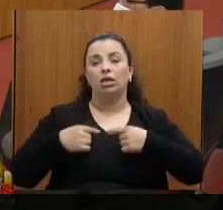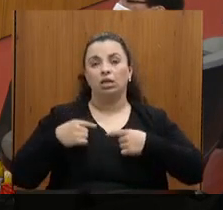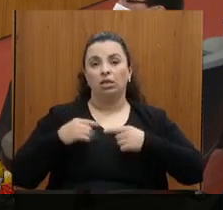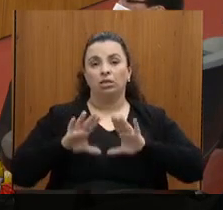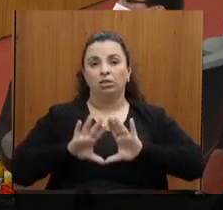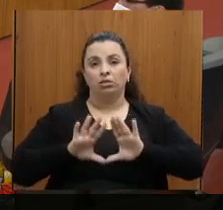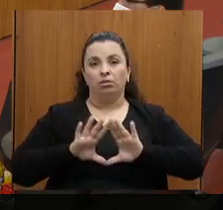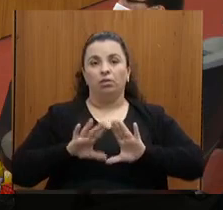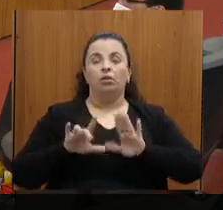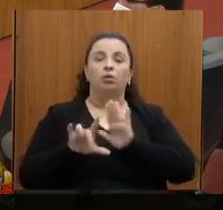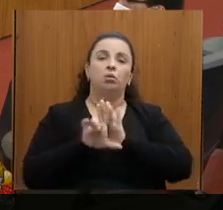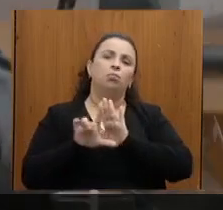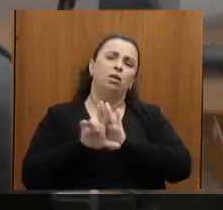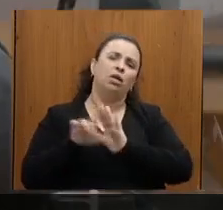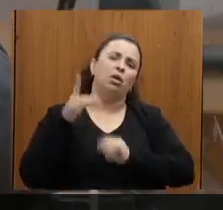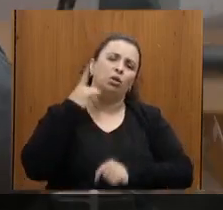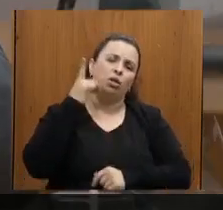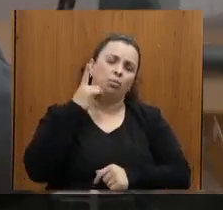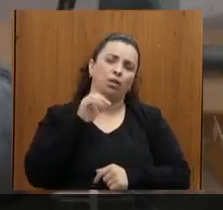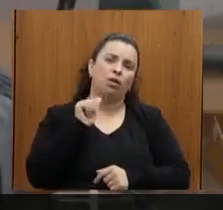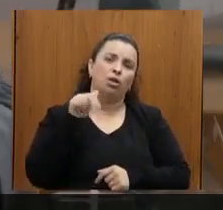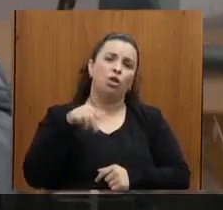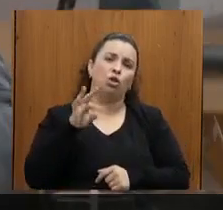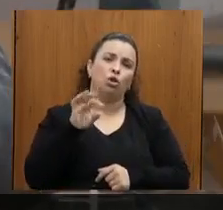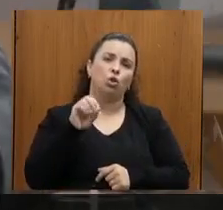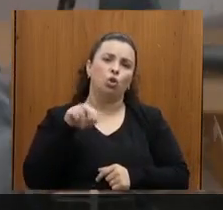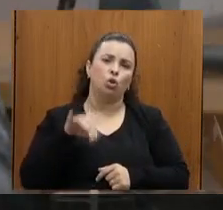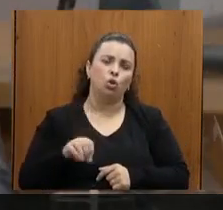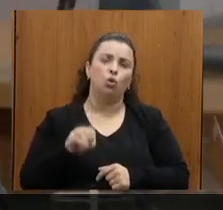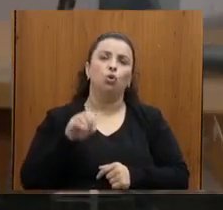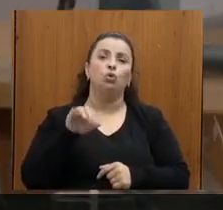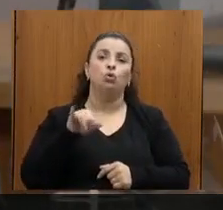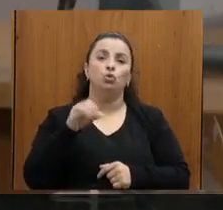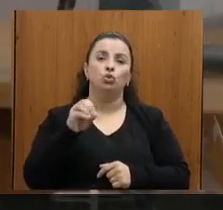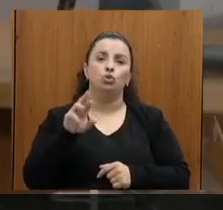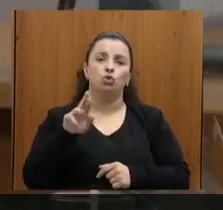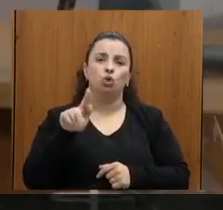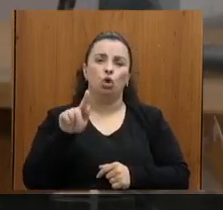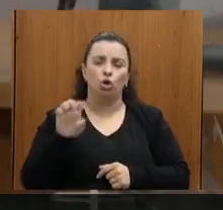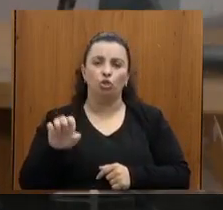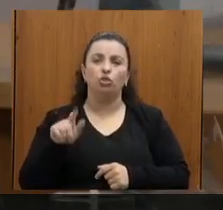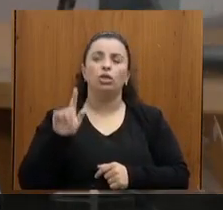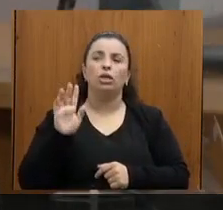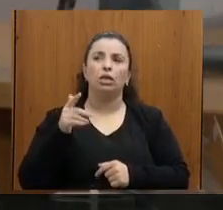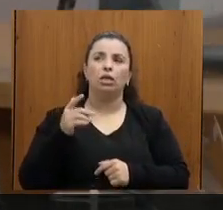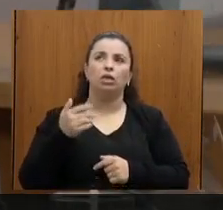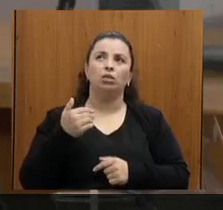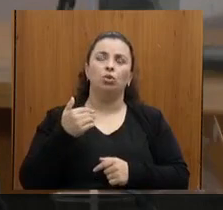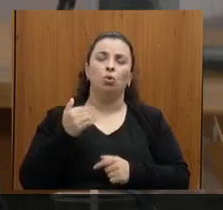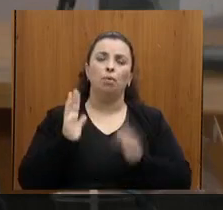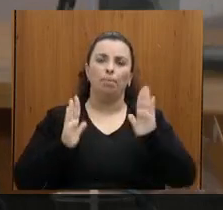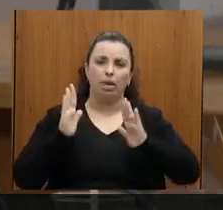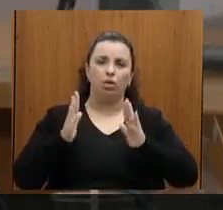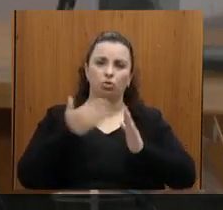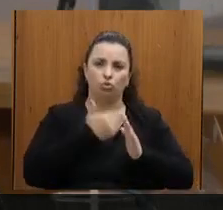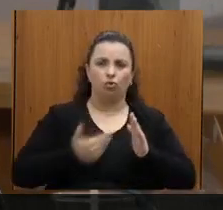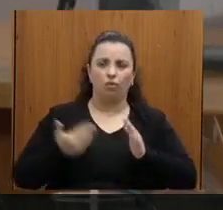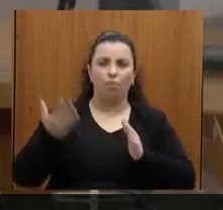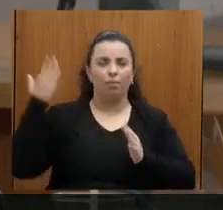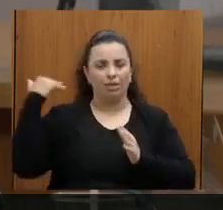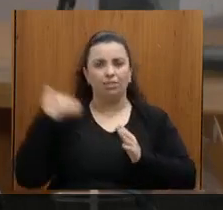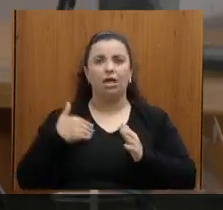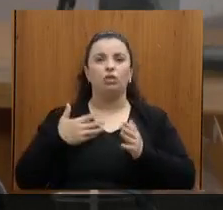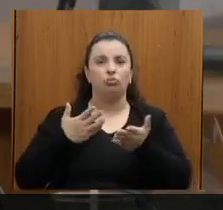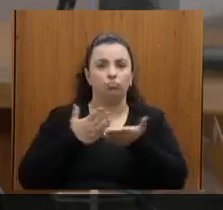Antônio Jorge, foi aí que depois posteriormente foi aprovada no mandato passado, que estabelece a indenização de filhos